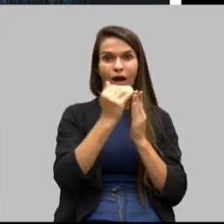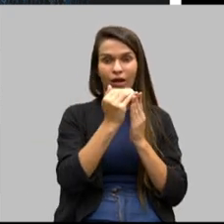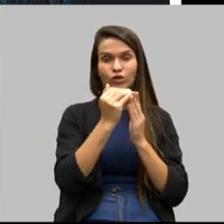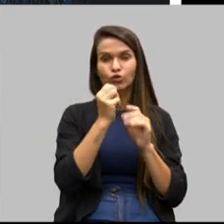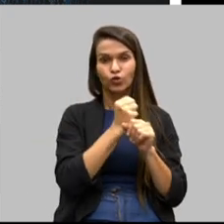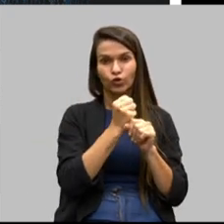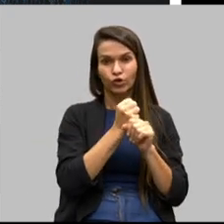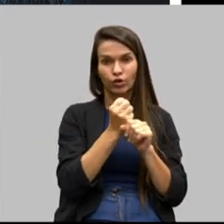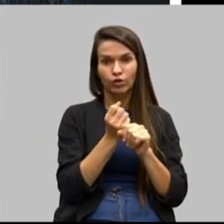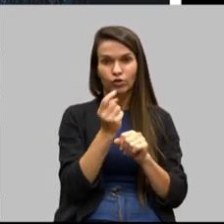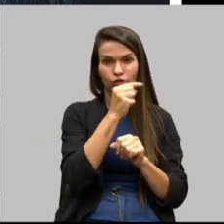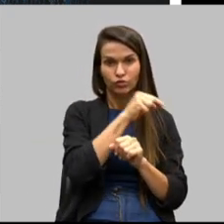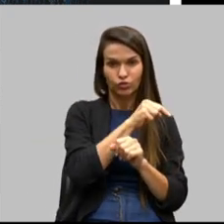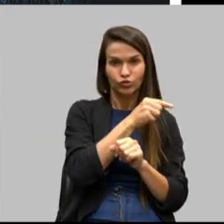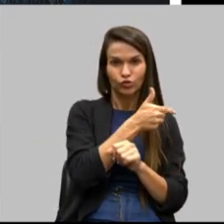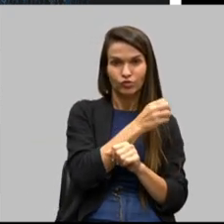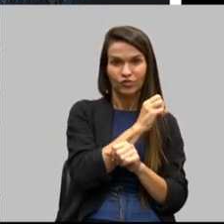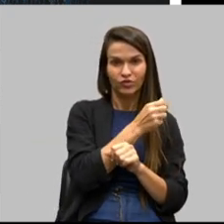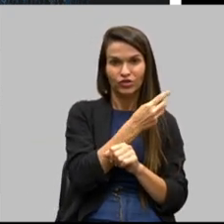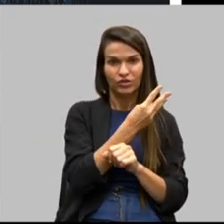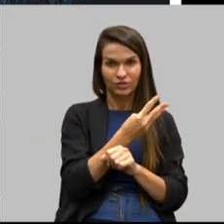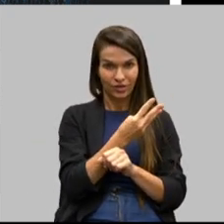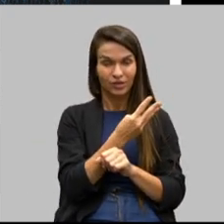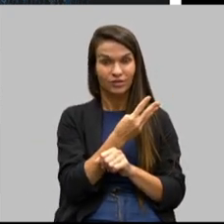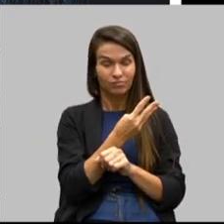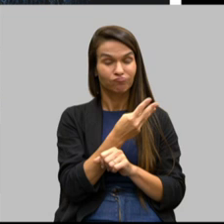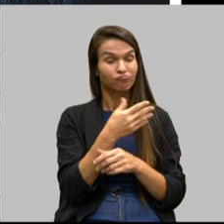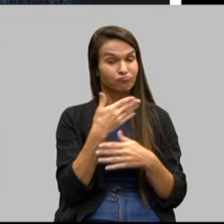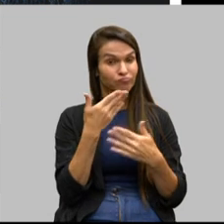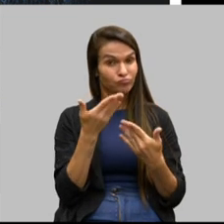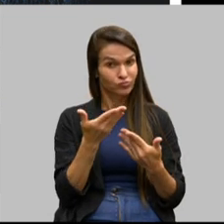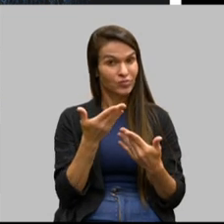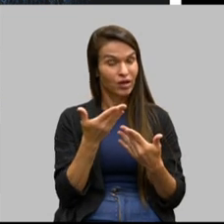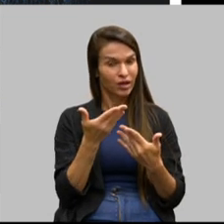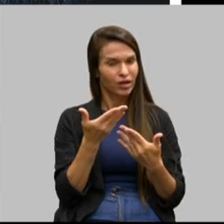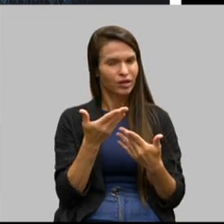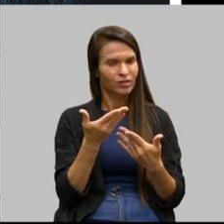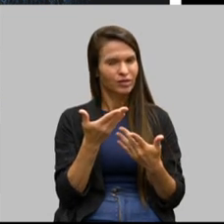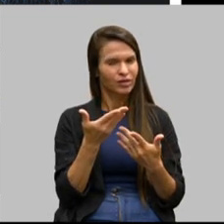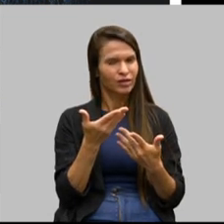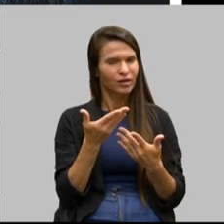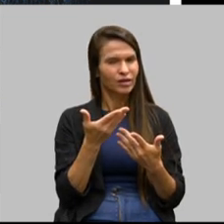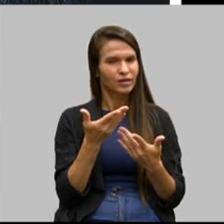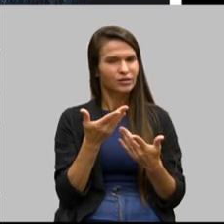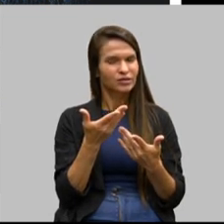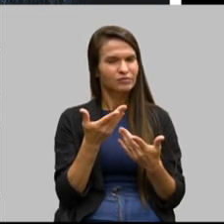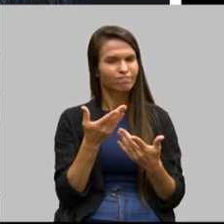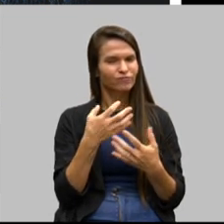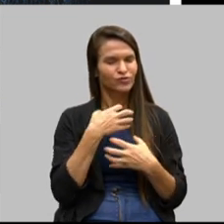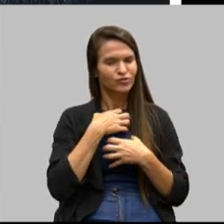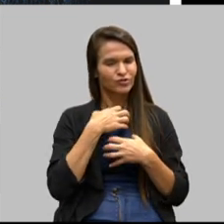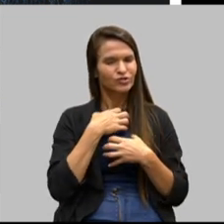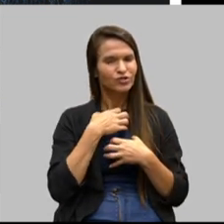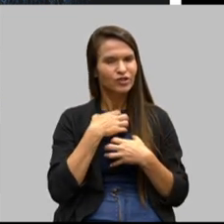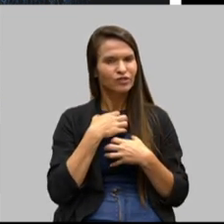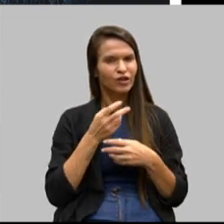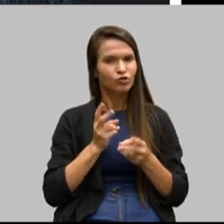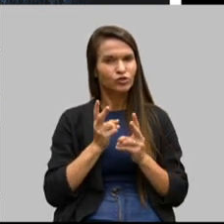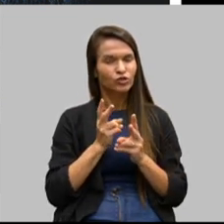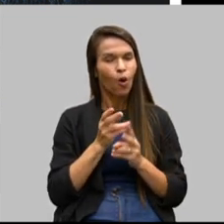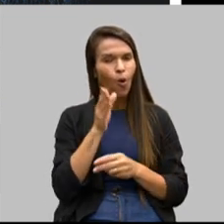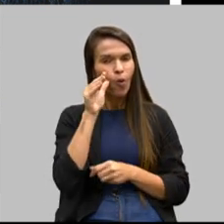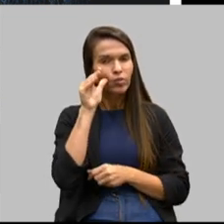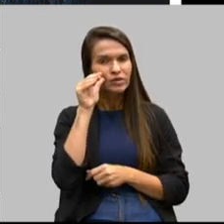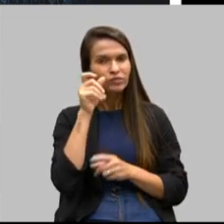de 2023. Será que essa tendência ainda vai ser observada nos próximos meses? Será